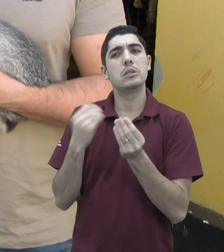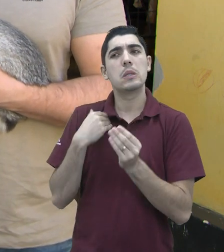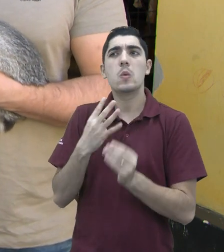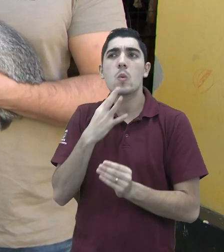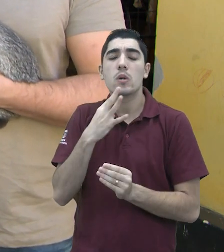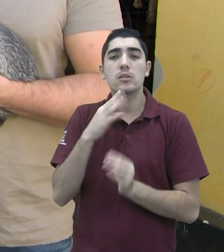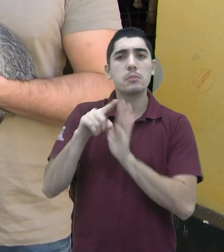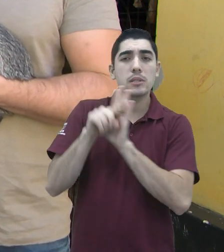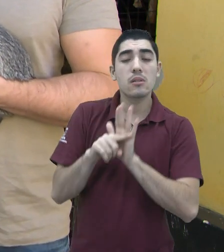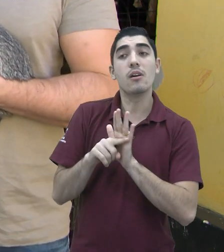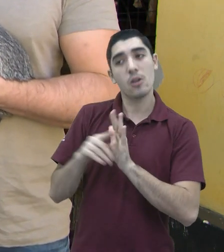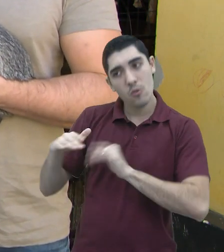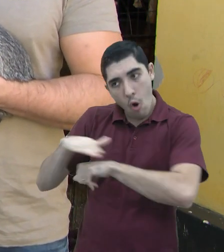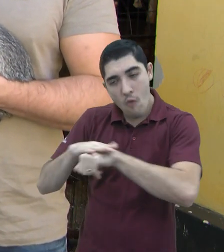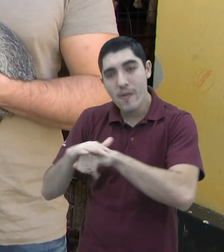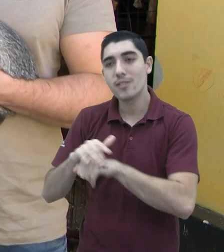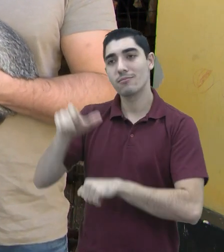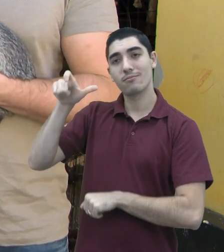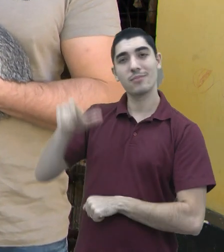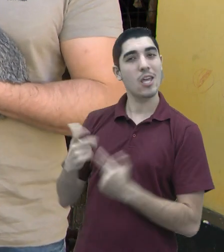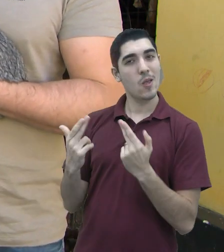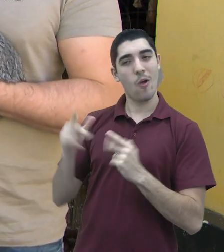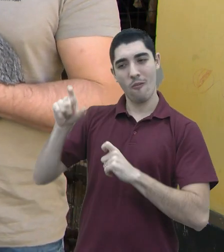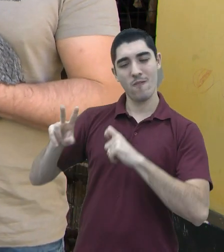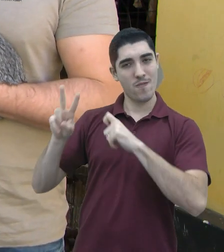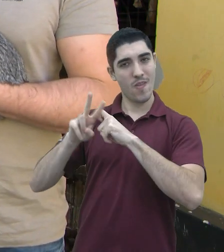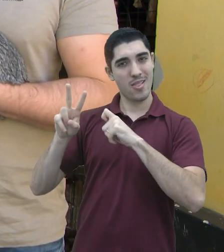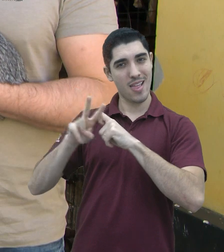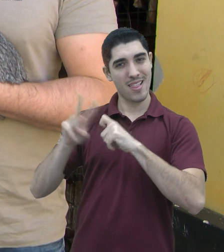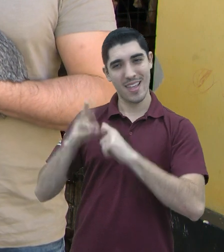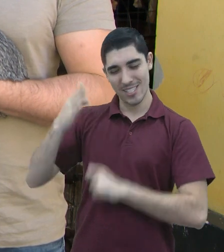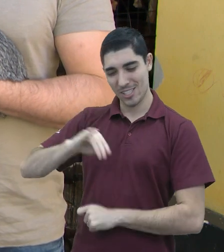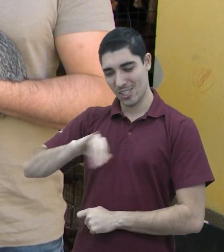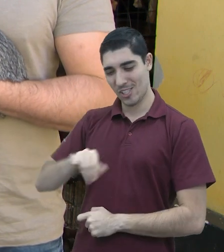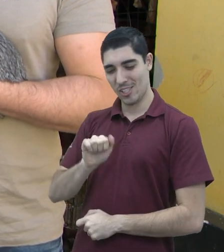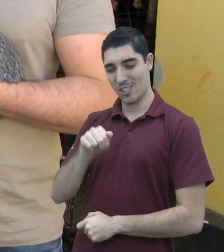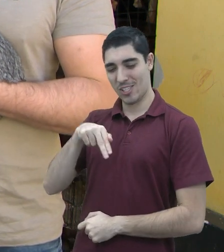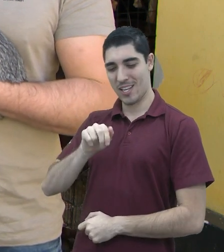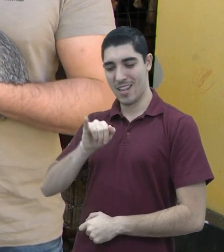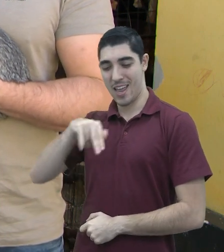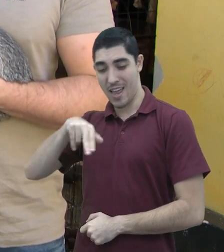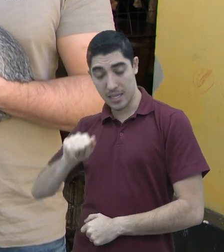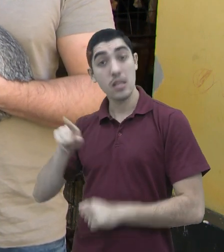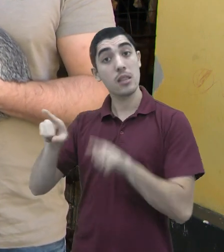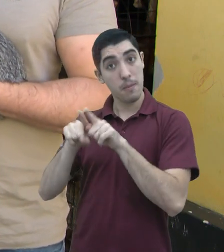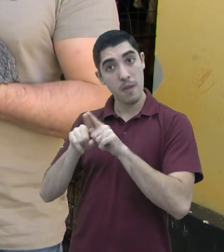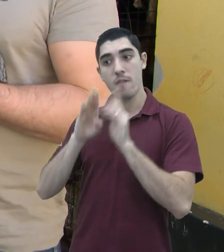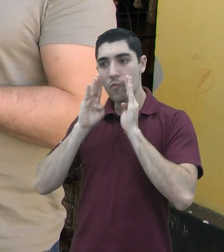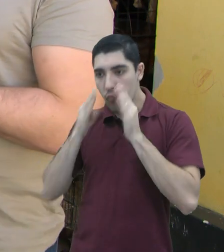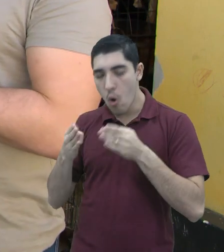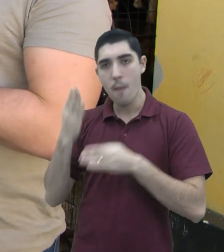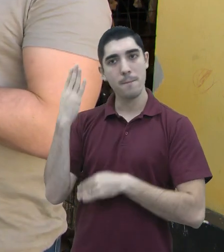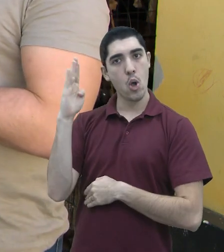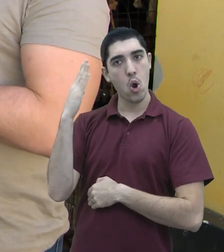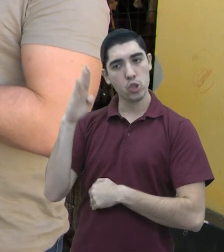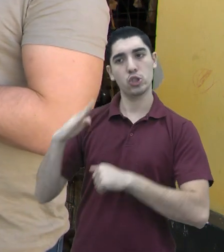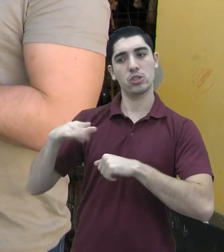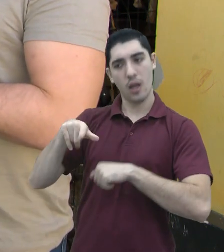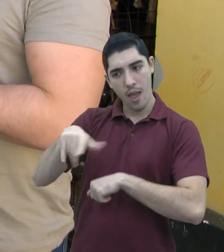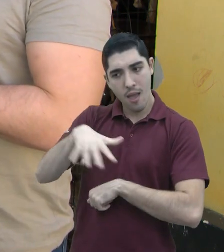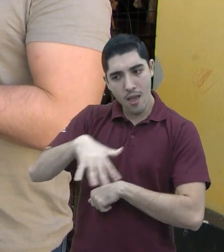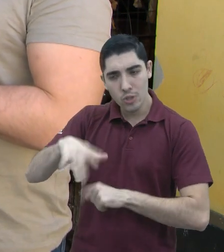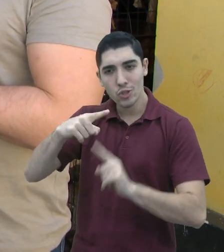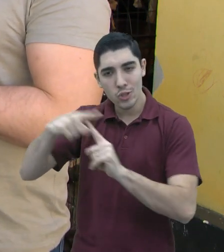isso? Consultando quem entende do assunto. Por exemplo, doutora Janaína, que é médica veterinária e também bióloga, especialista